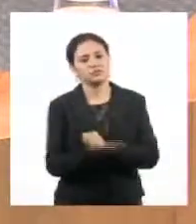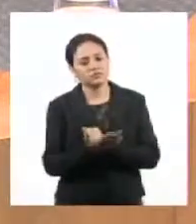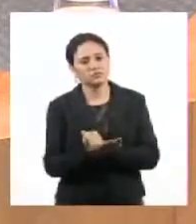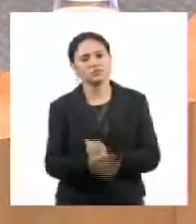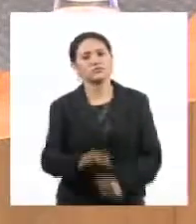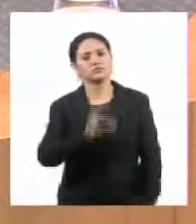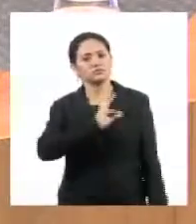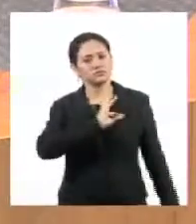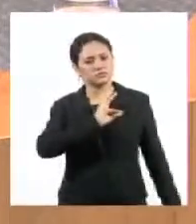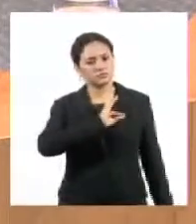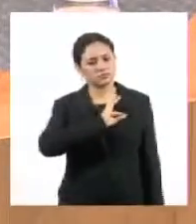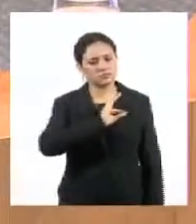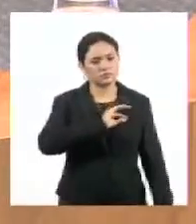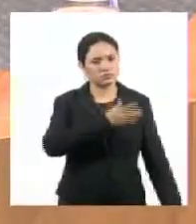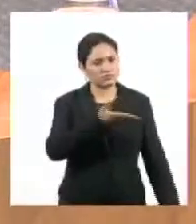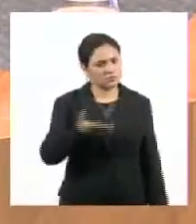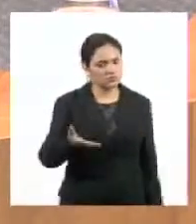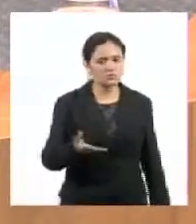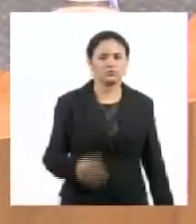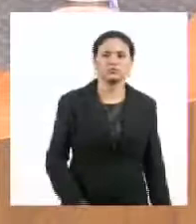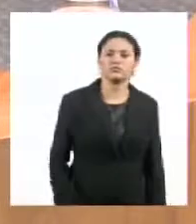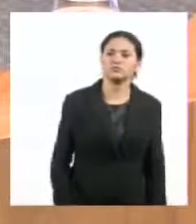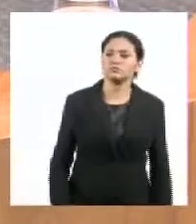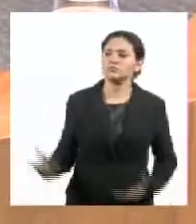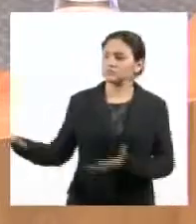Militar, o apoio do cerimonial,